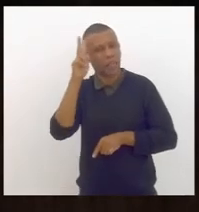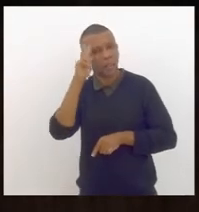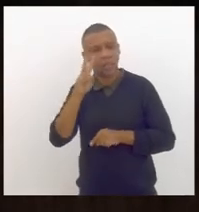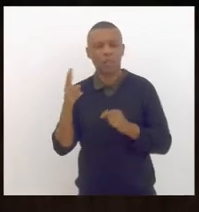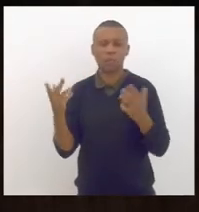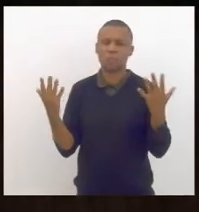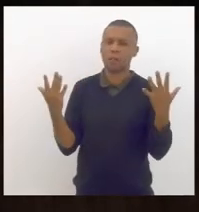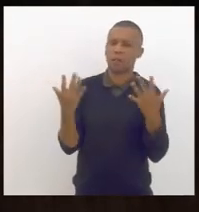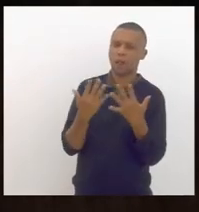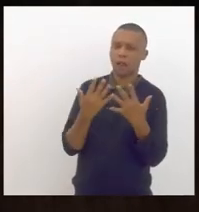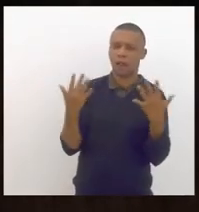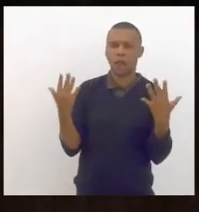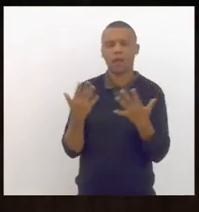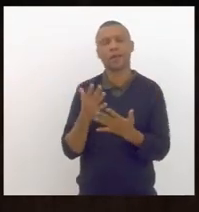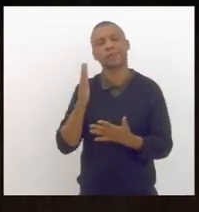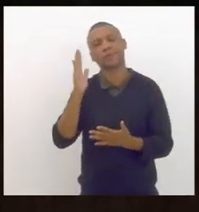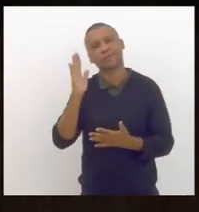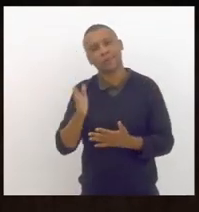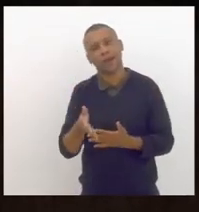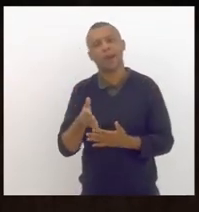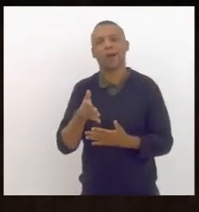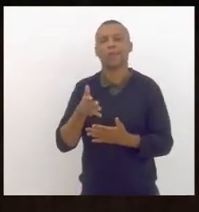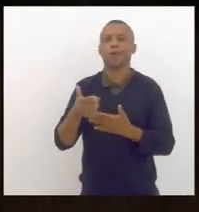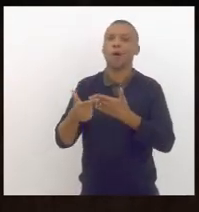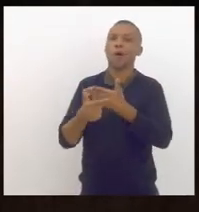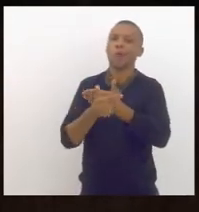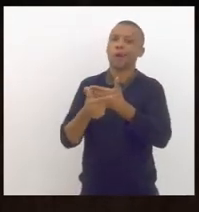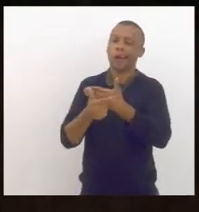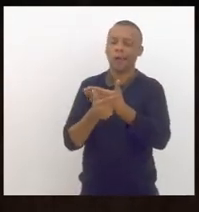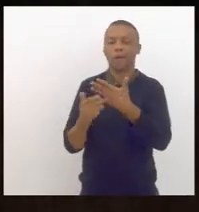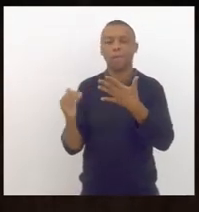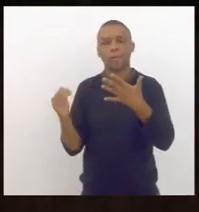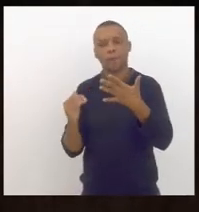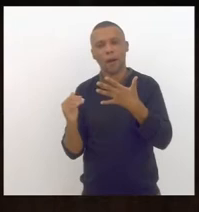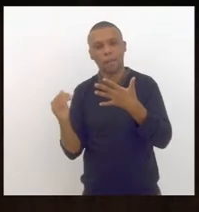ocupou quase que todos os cargos que dispõe